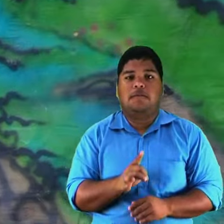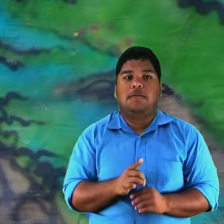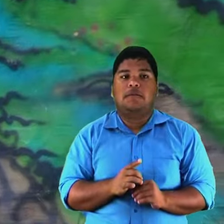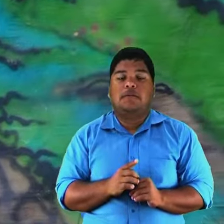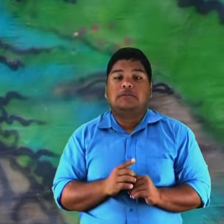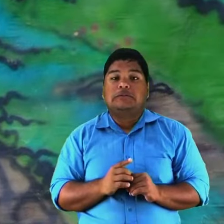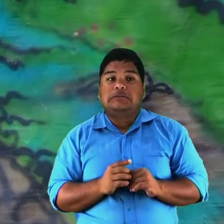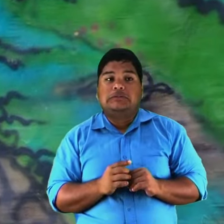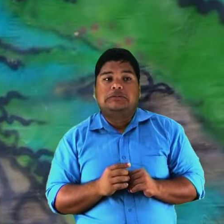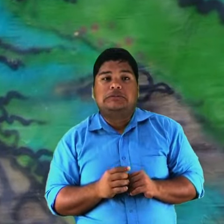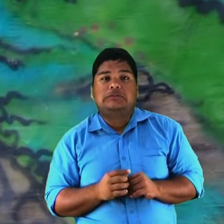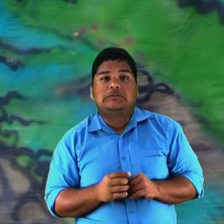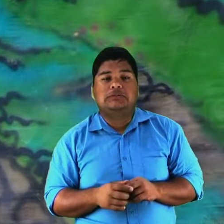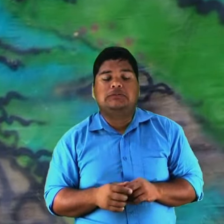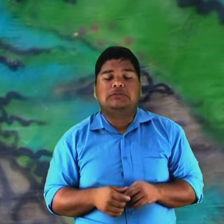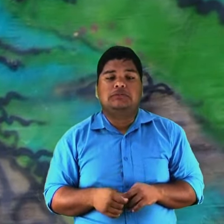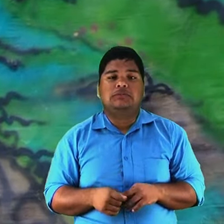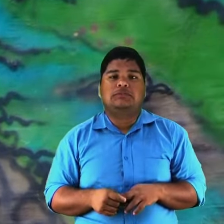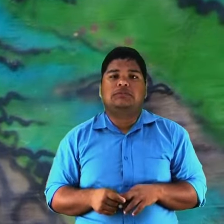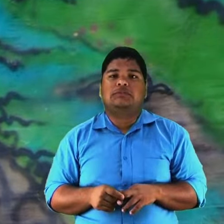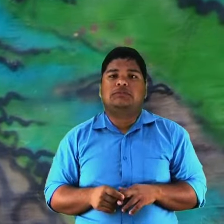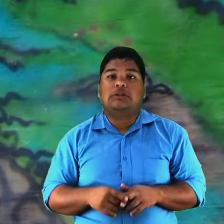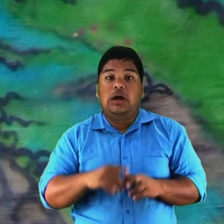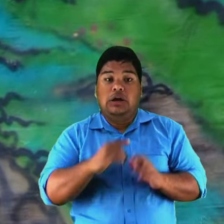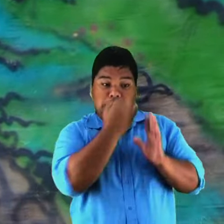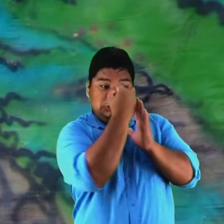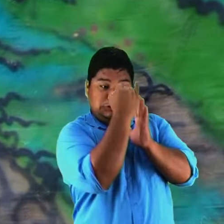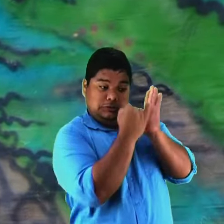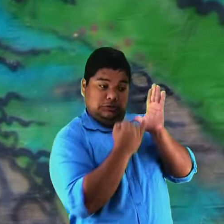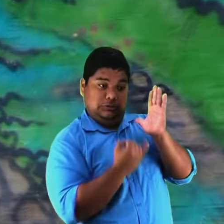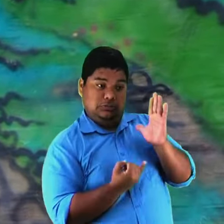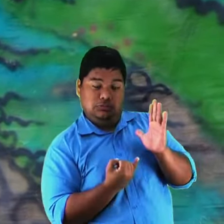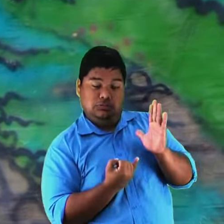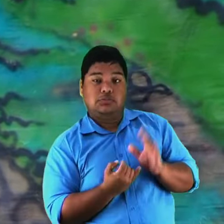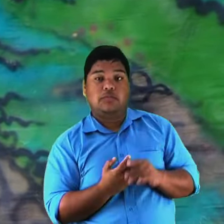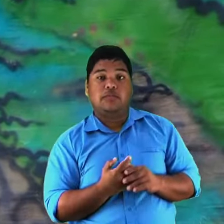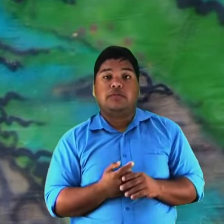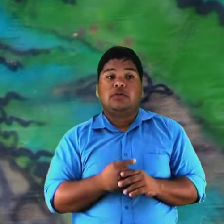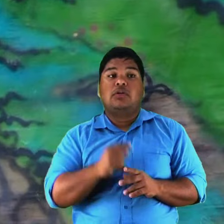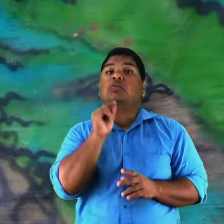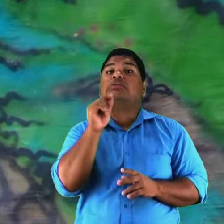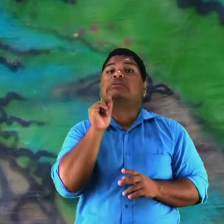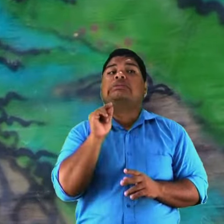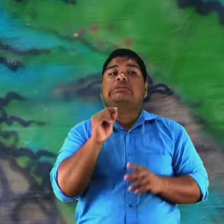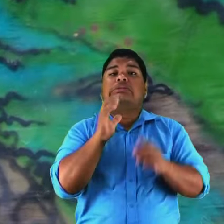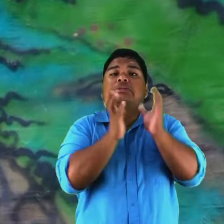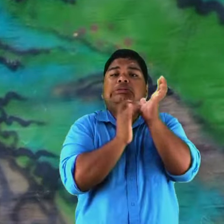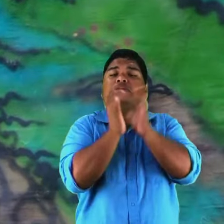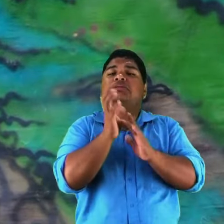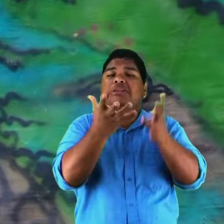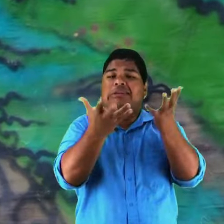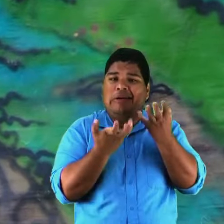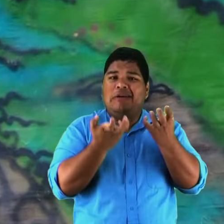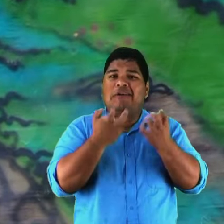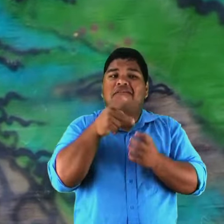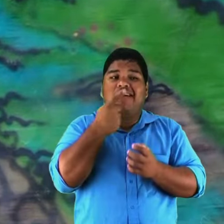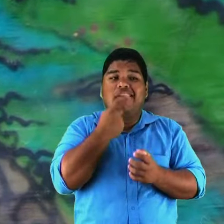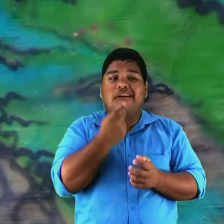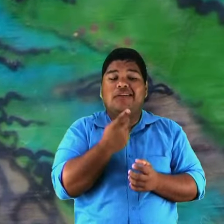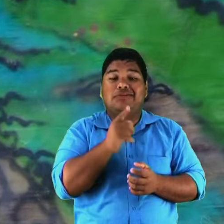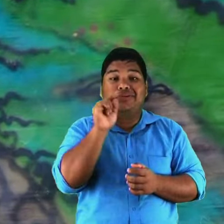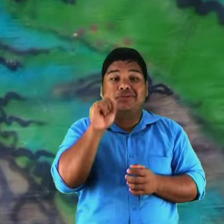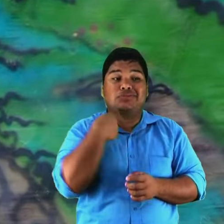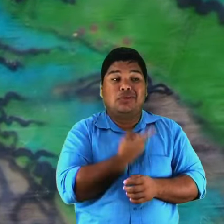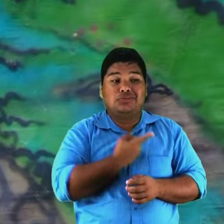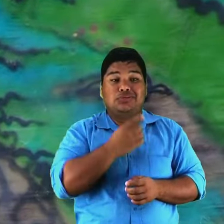exposto à inflação. E o que Jesus quer nos falar aqui? Que os nossos